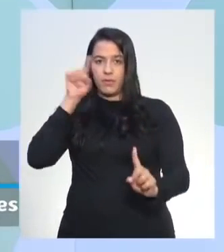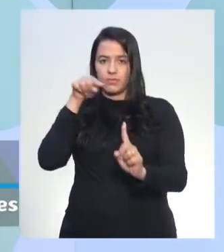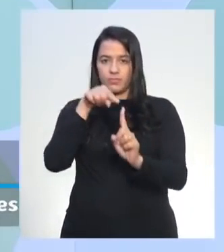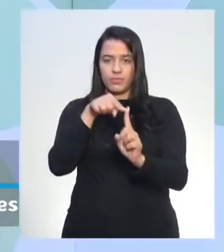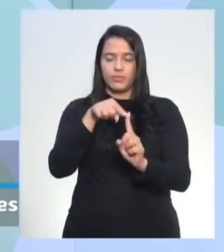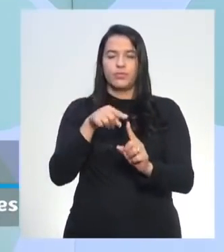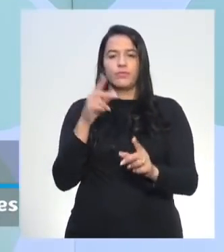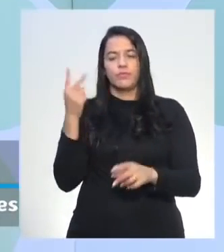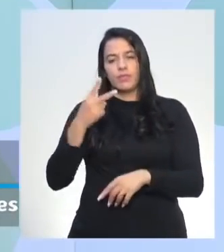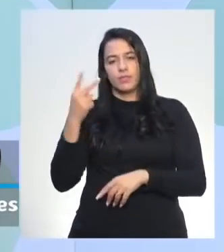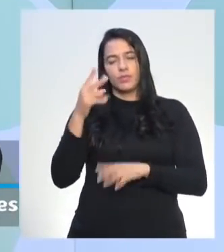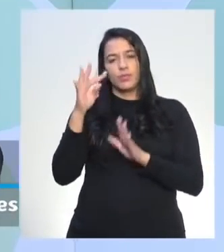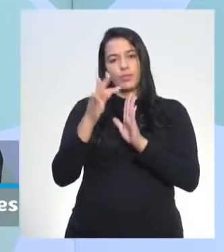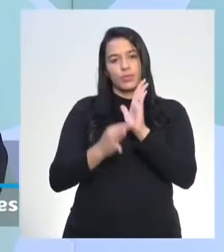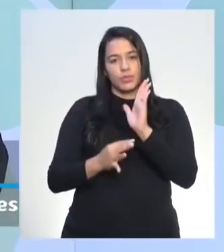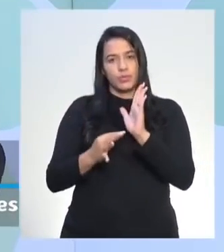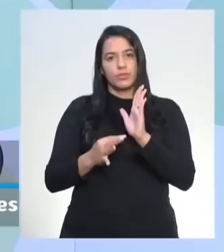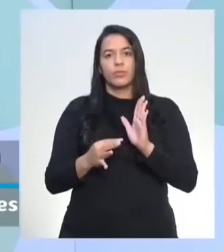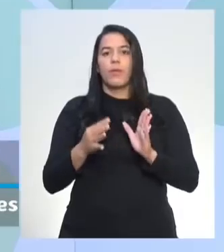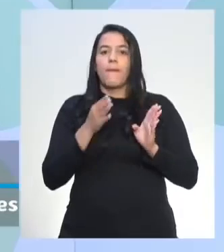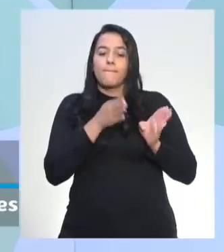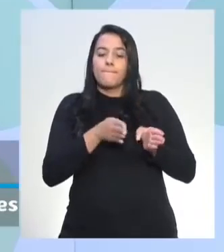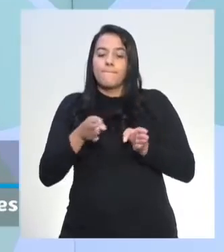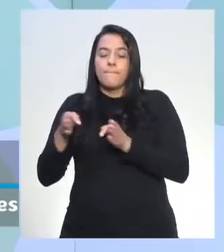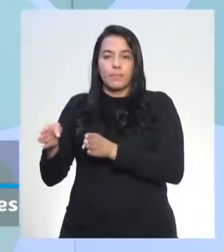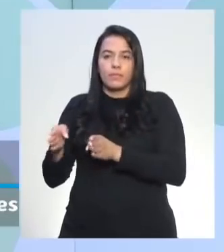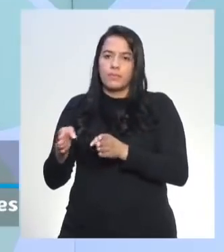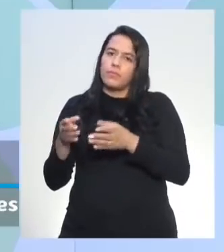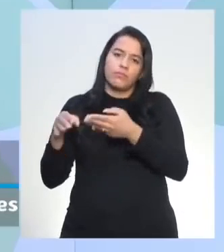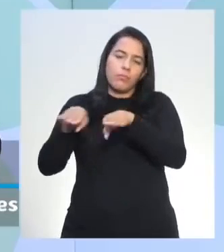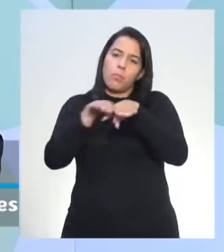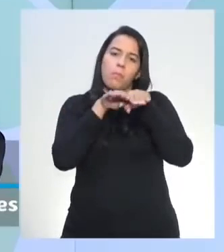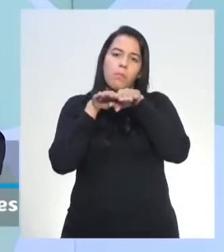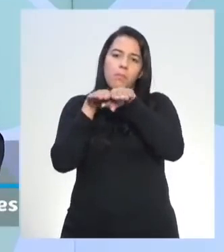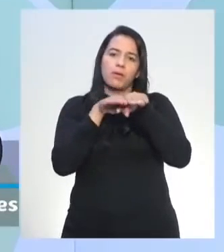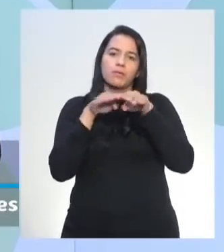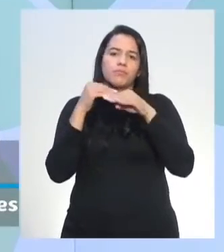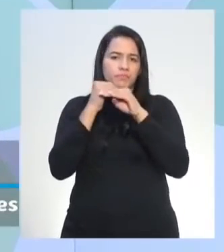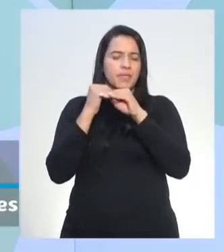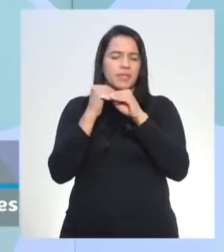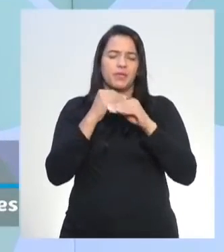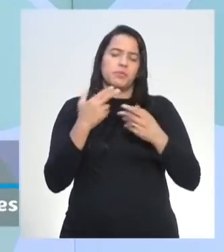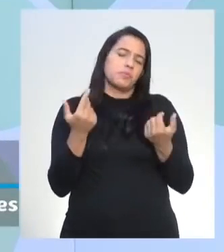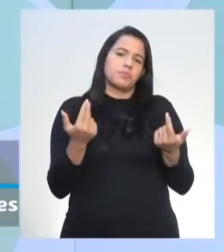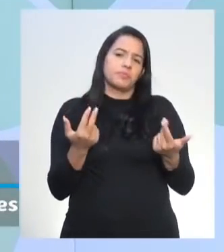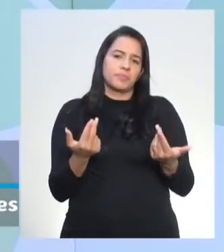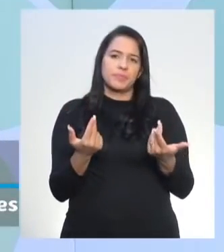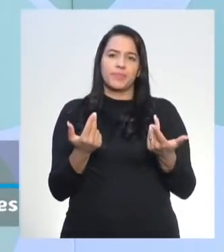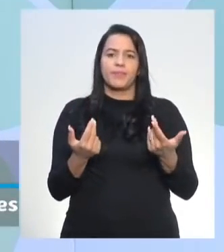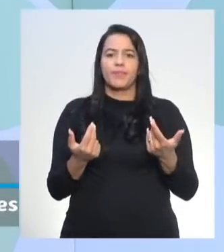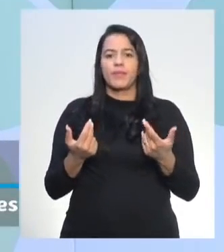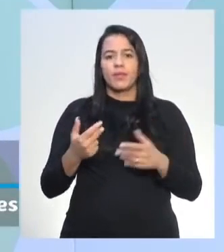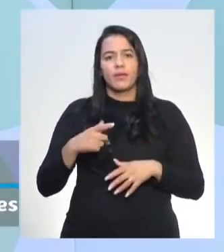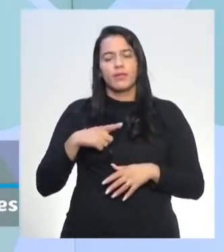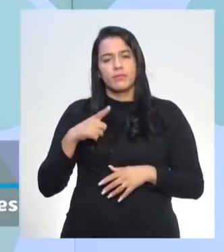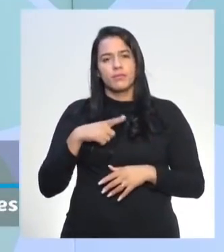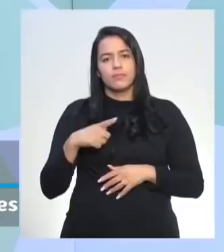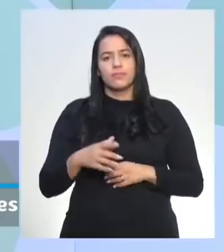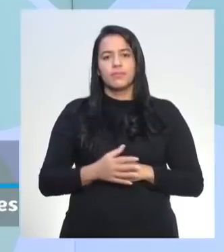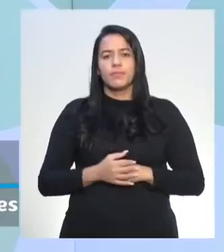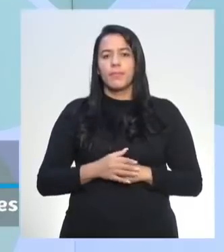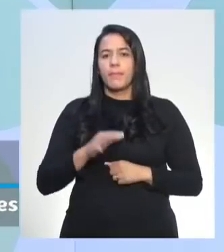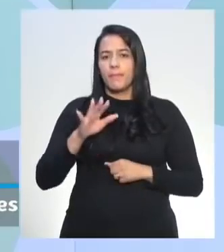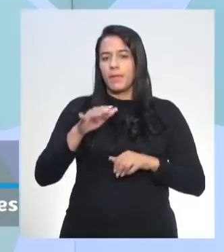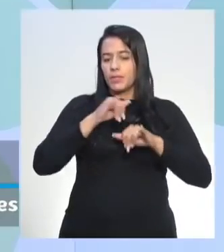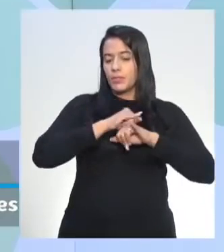na segunda. Não deixou de ser padrão, tá? Porque assim, a notícia precisa ter a linguagem padrão, não pode fugir, não pode ser coloquial, tal. Mas, assim,